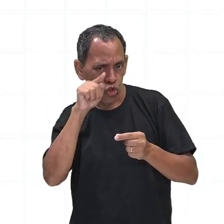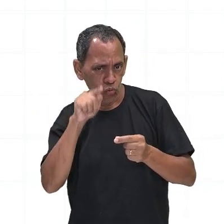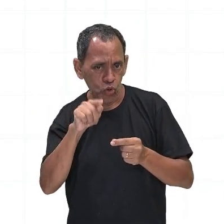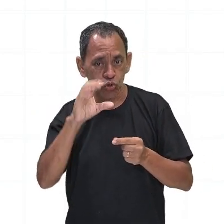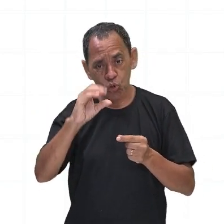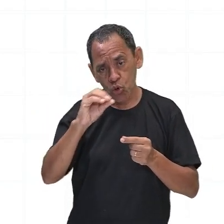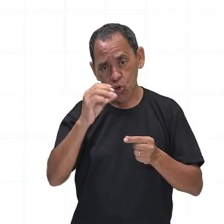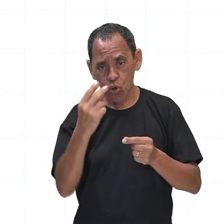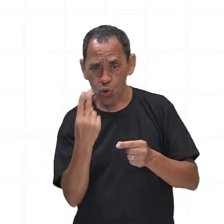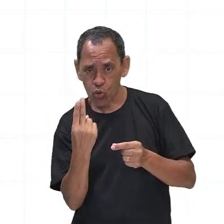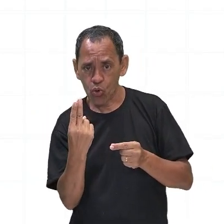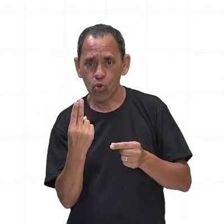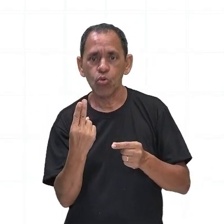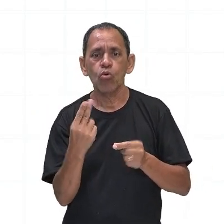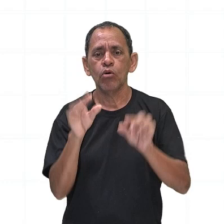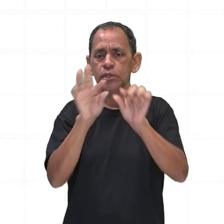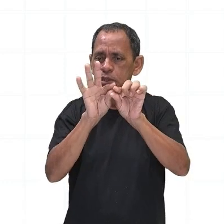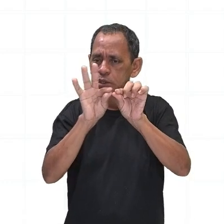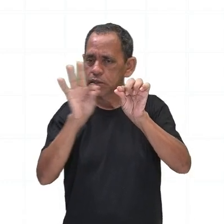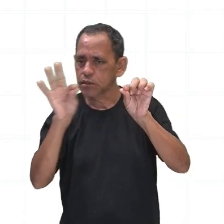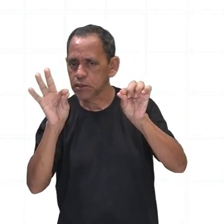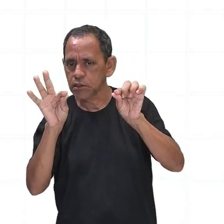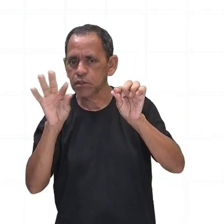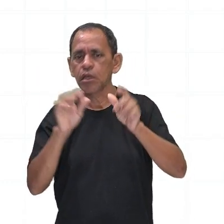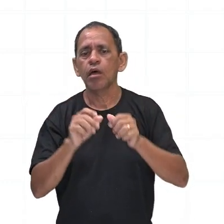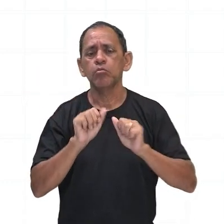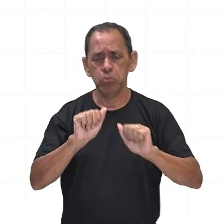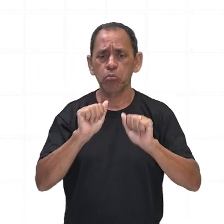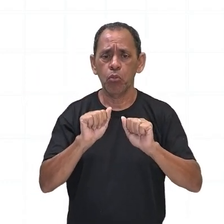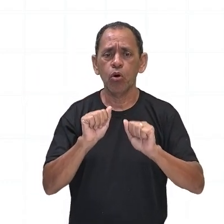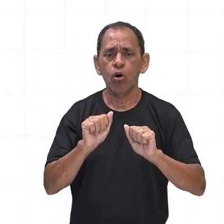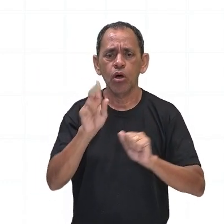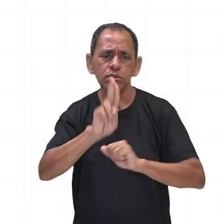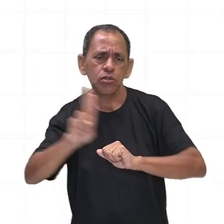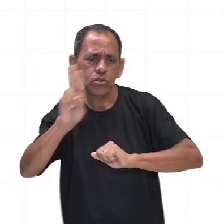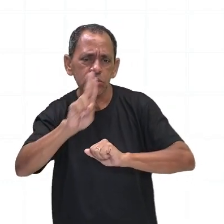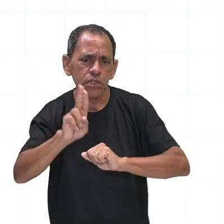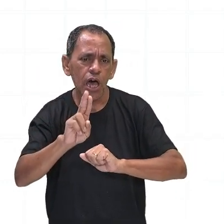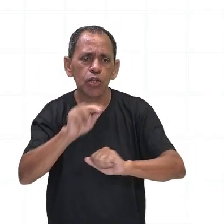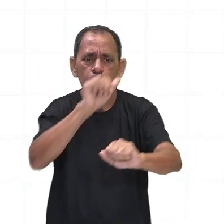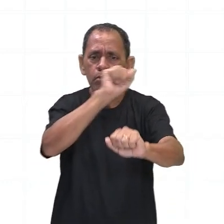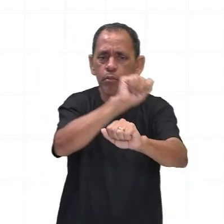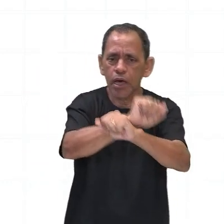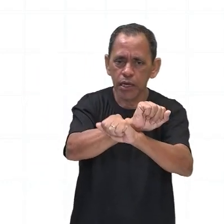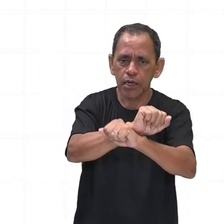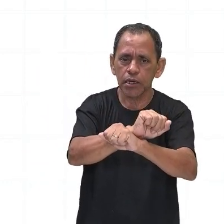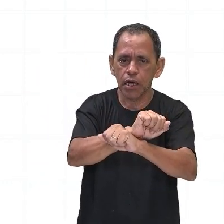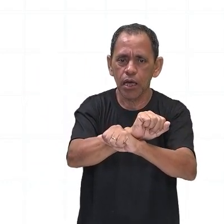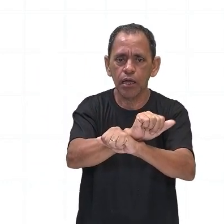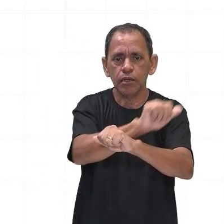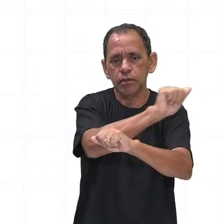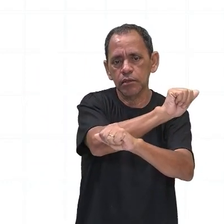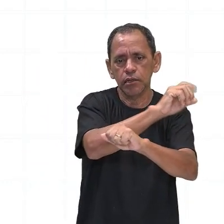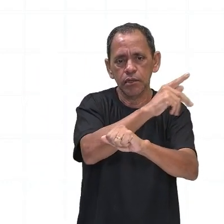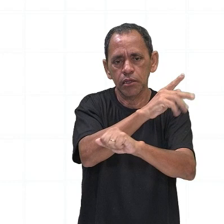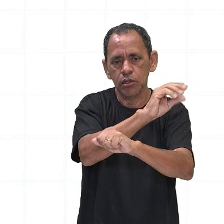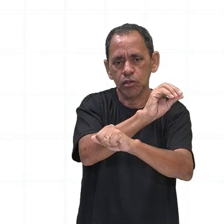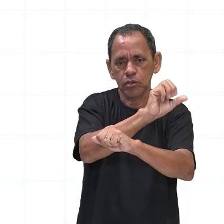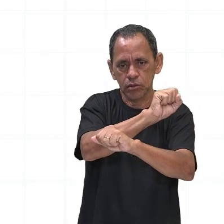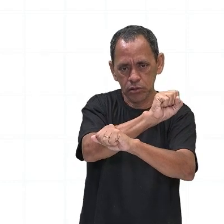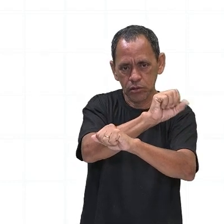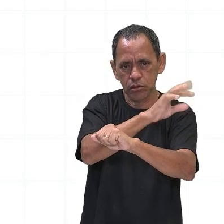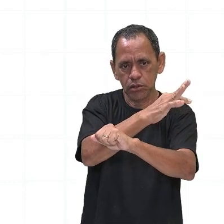ou travessão pode ser utilizada aí para isolar o aposto da oração. Outra informação